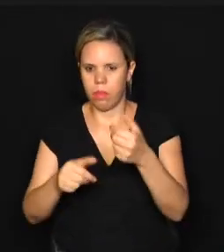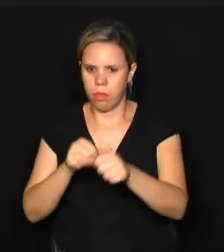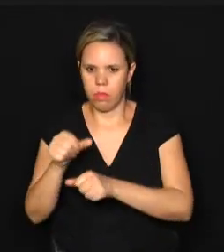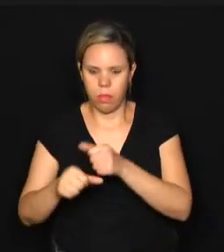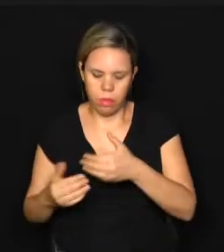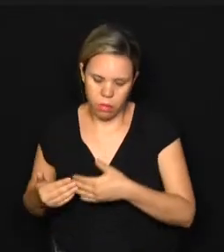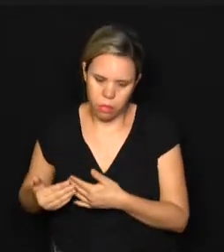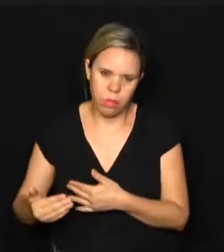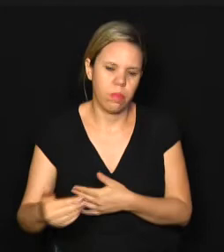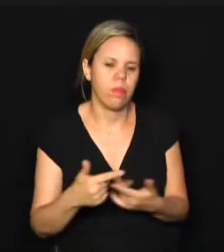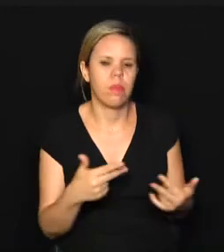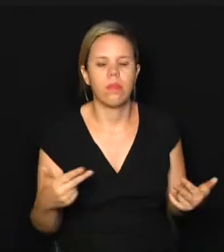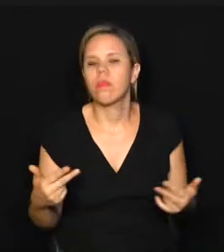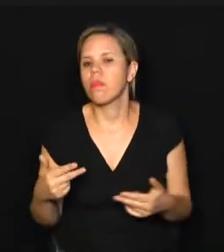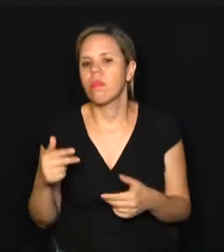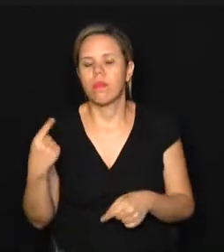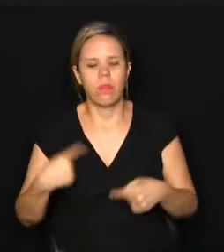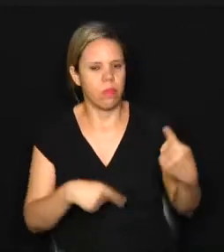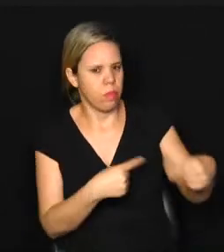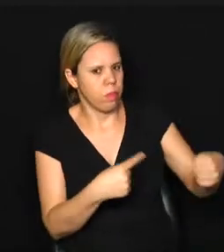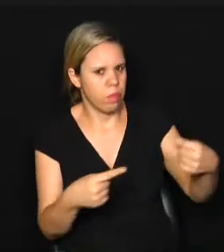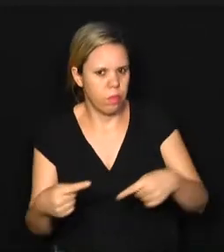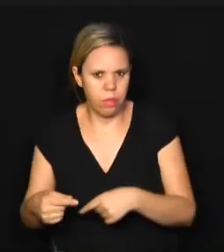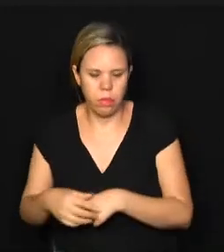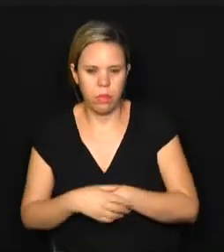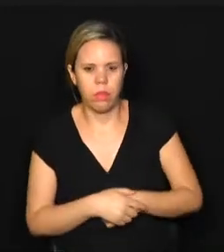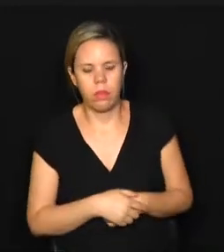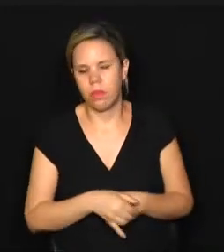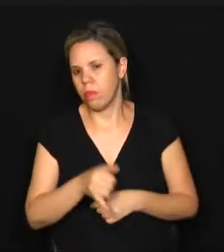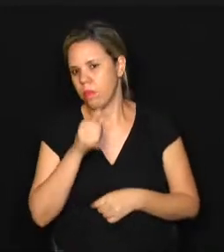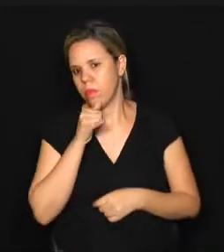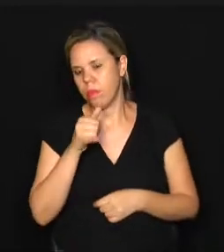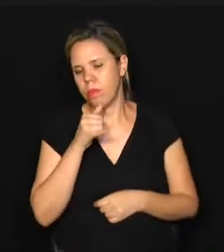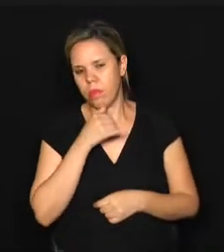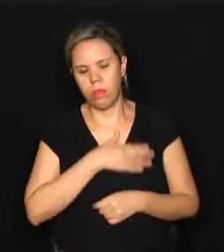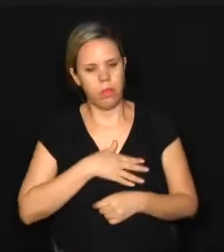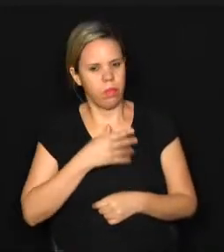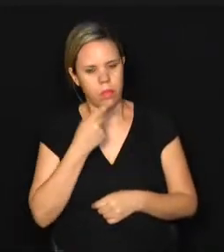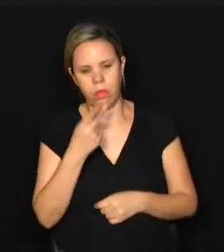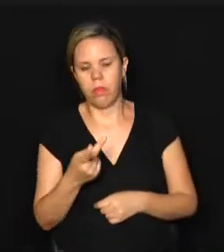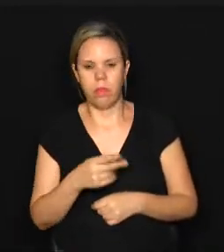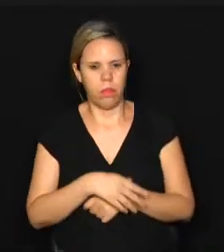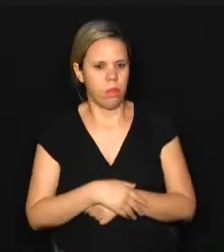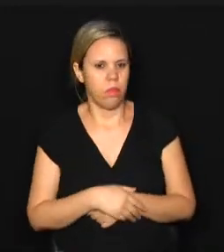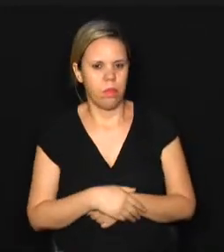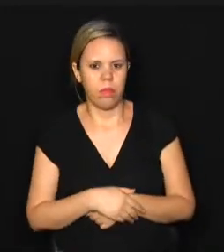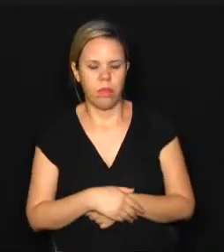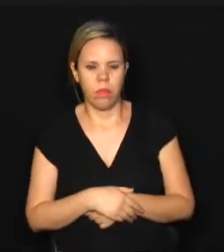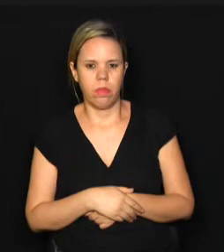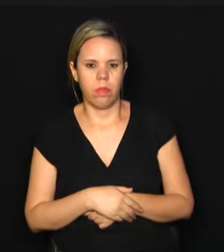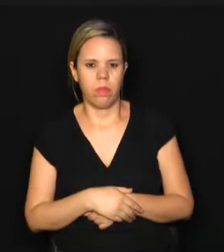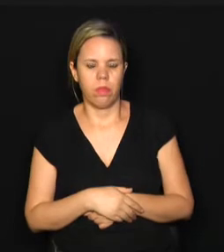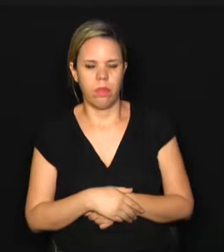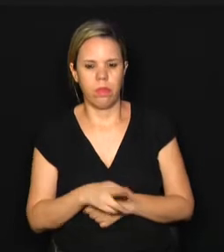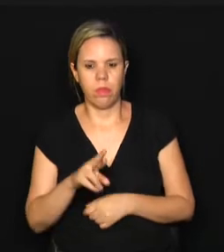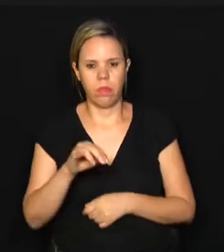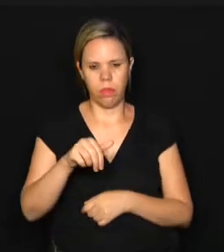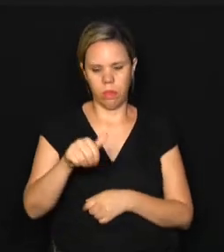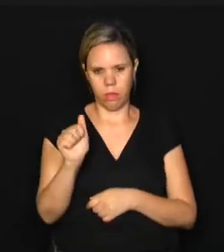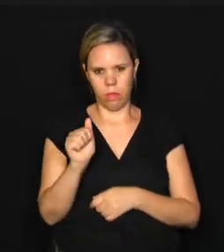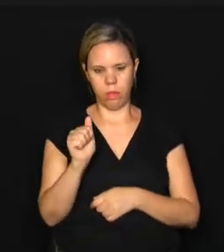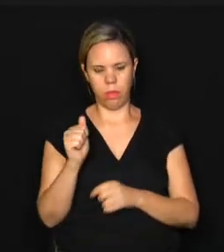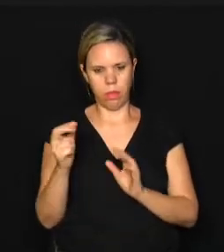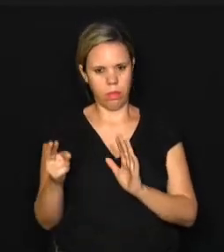cá. É uma coisa que tem sido muito debatido. Um exemplo que eu gosto de citar é um que está no RIMA, né? O relatório de impacto